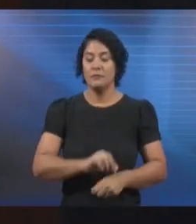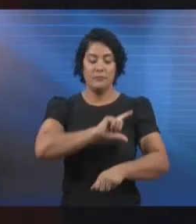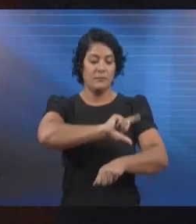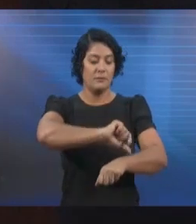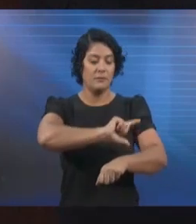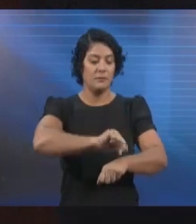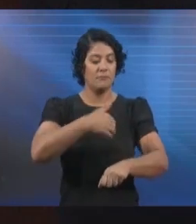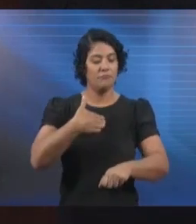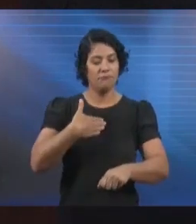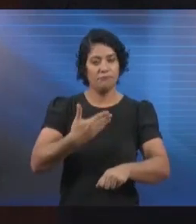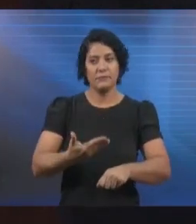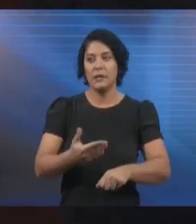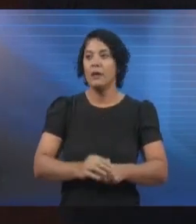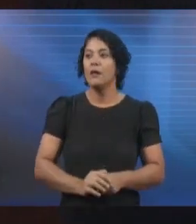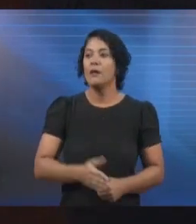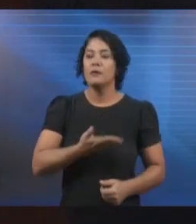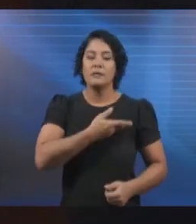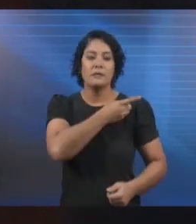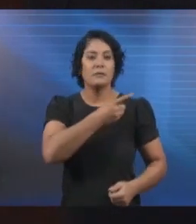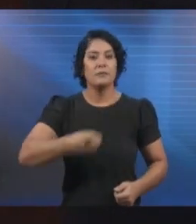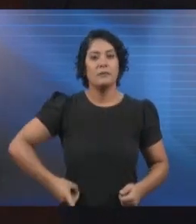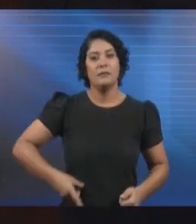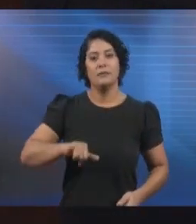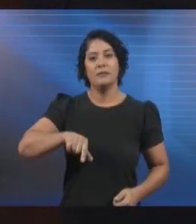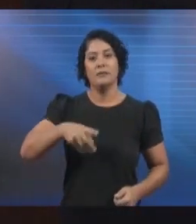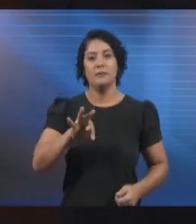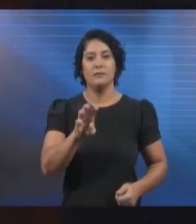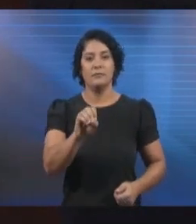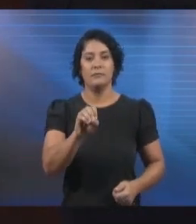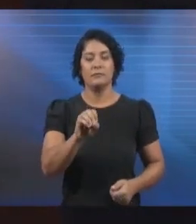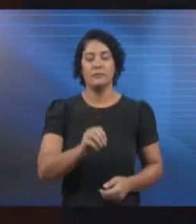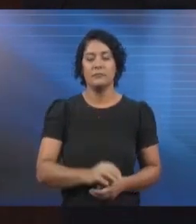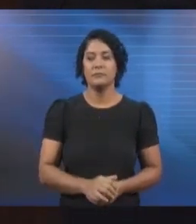destinado a mim ao nobre amigo e deputado adjunto